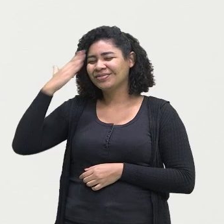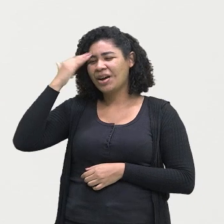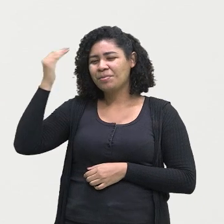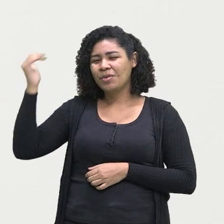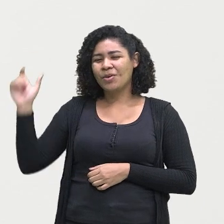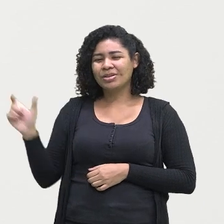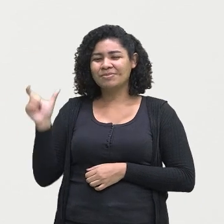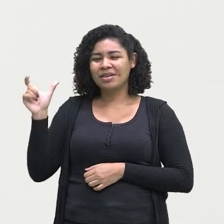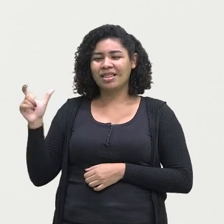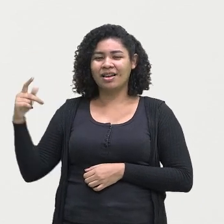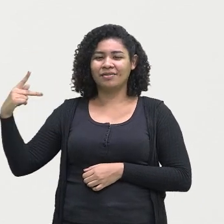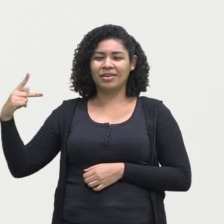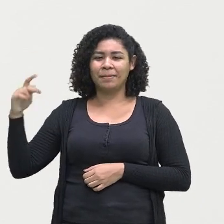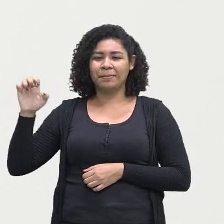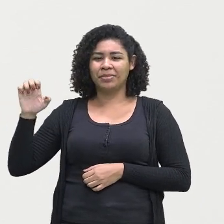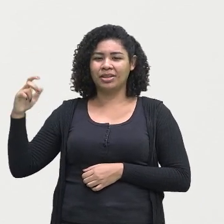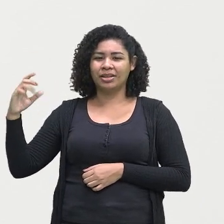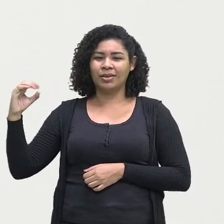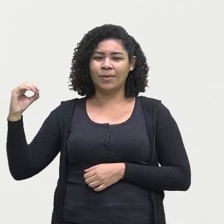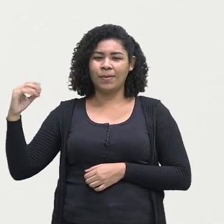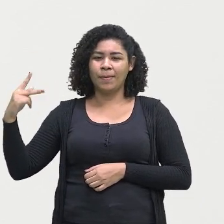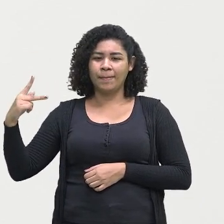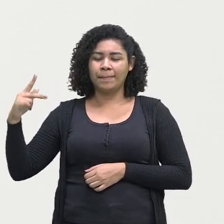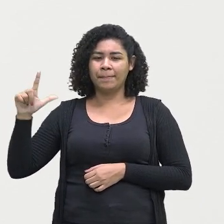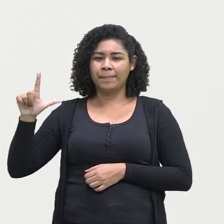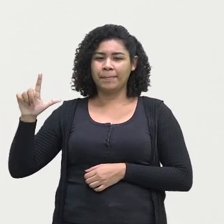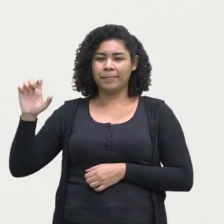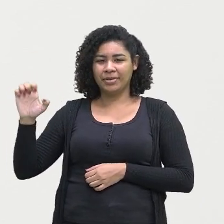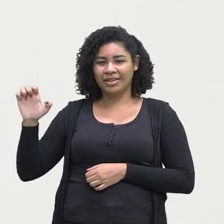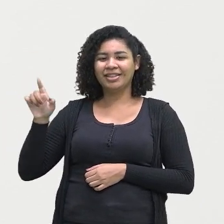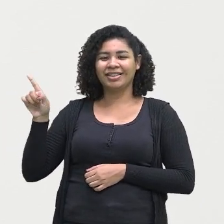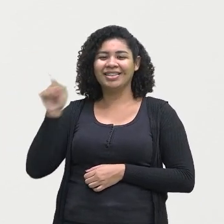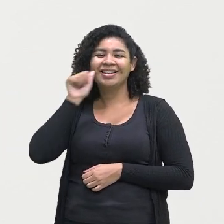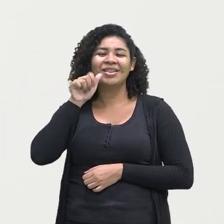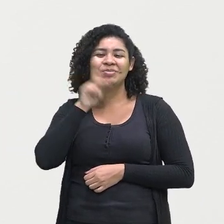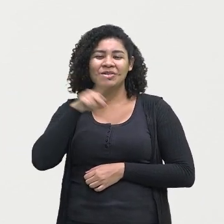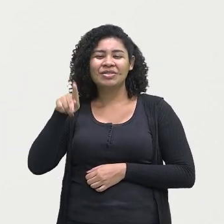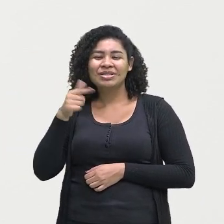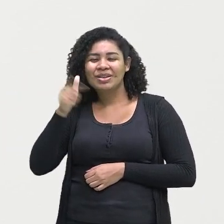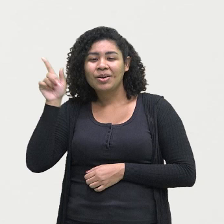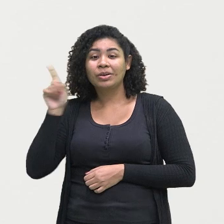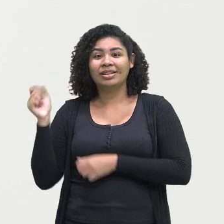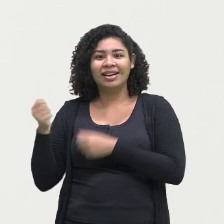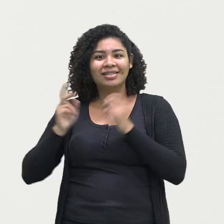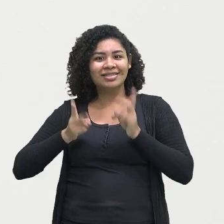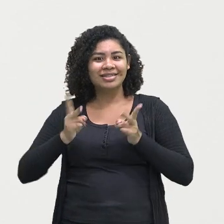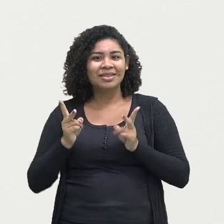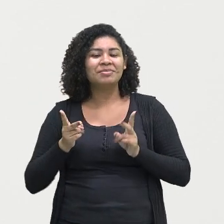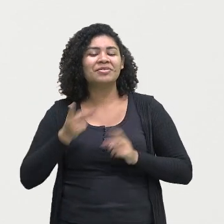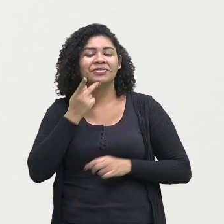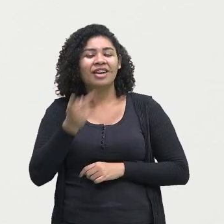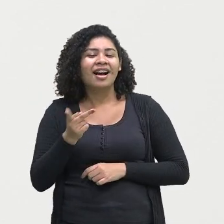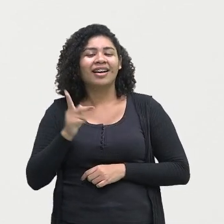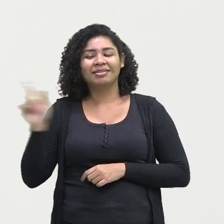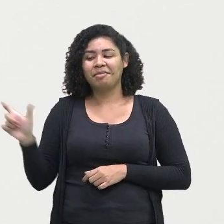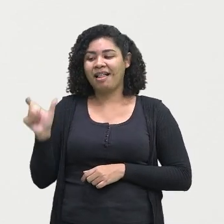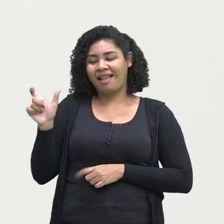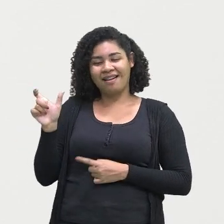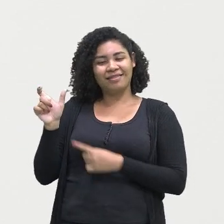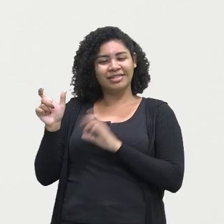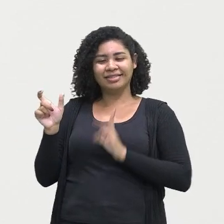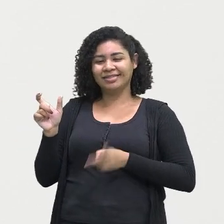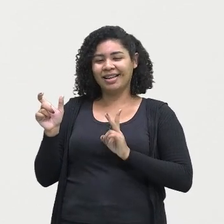né? Pessoas, a Teacher Cláudia usa bastante quando vai cumprimentar a gente, quando vai cumprimentar vocês. Olha